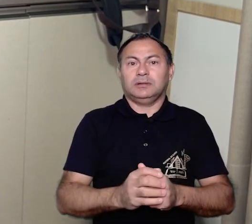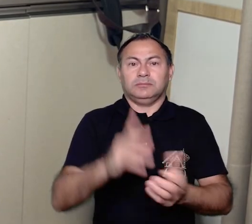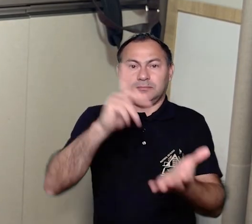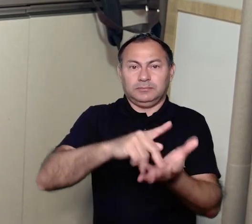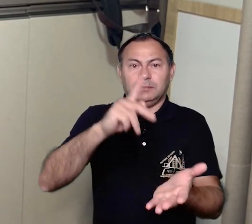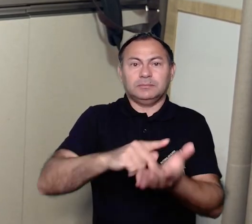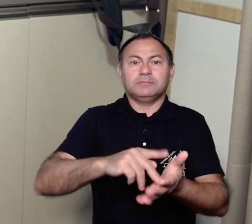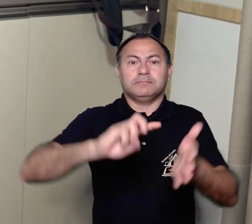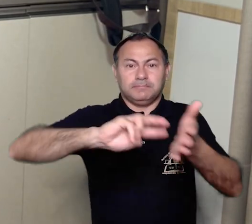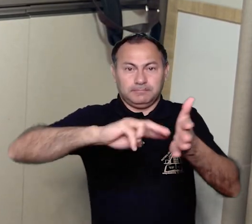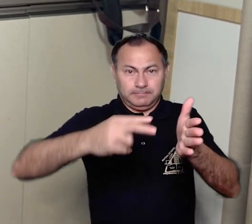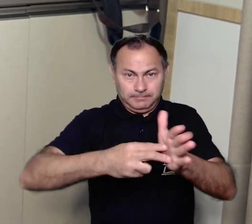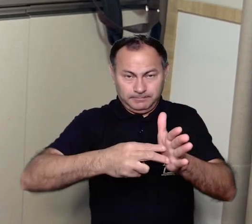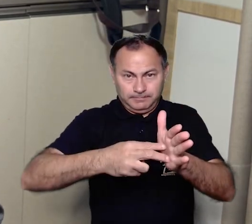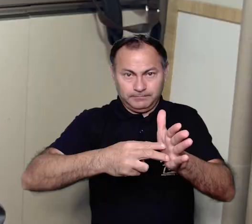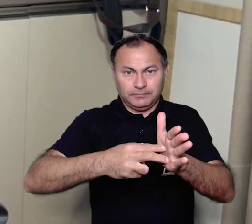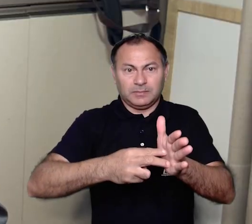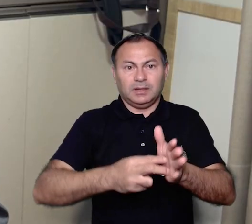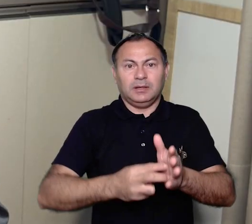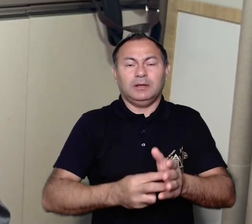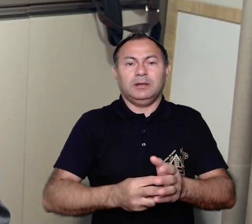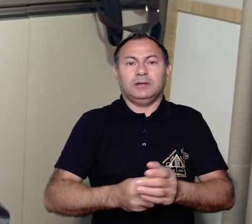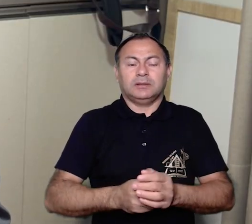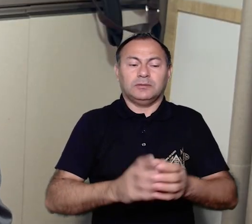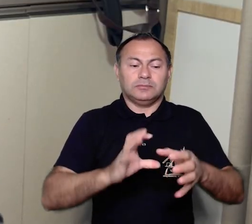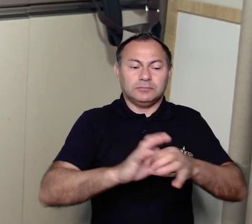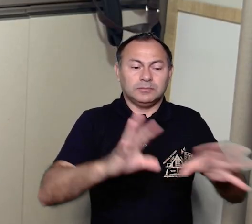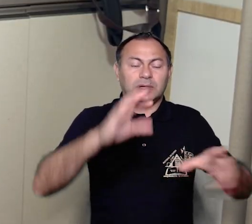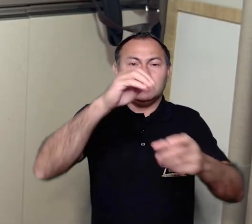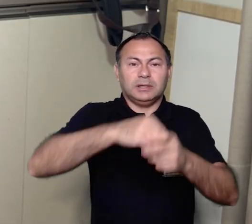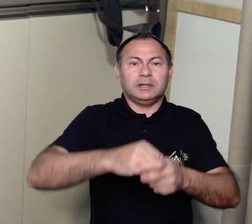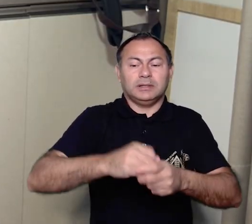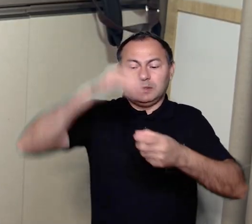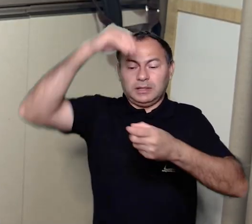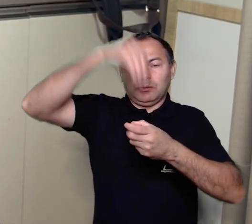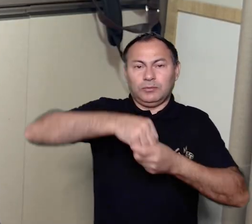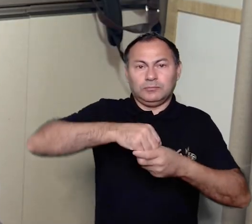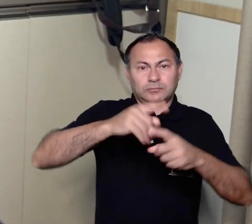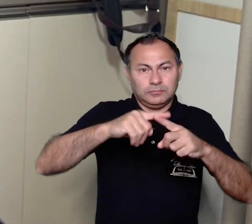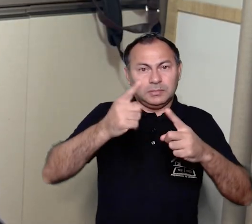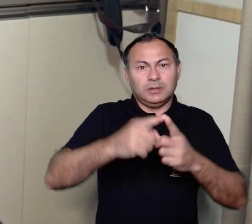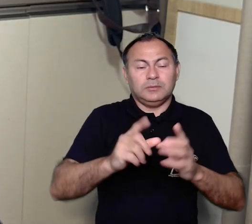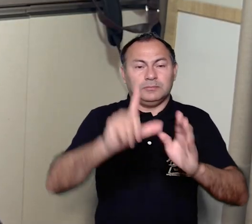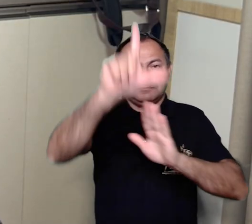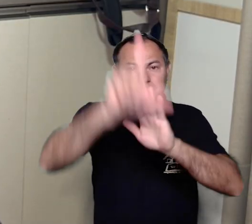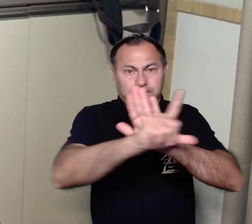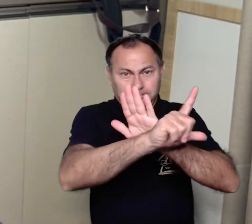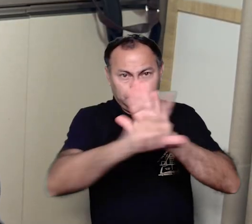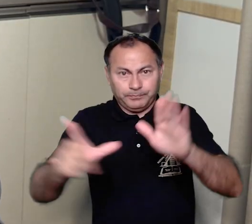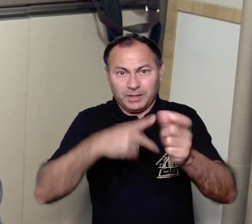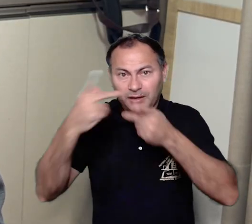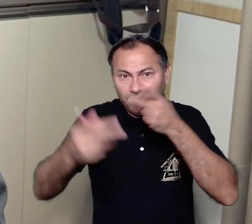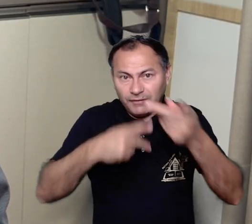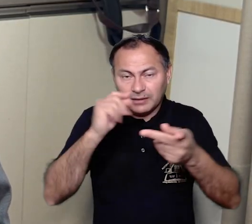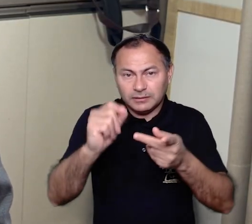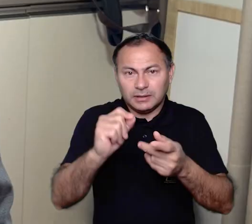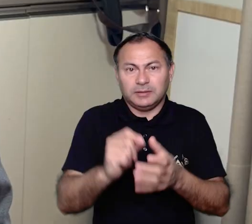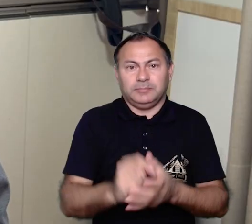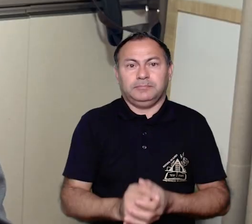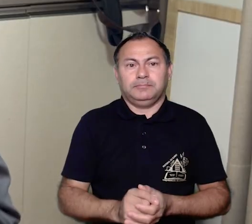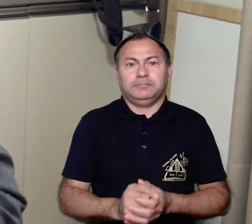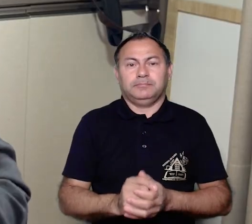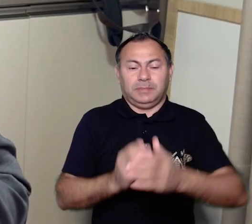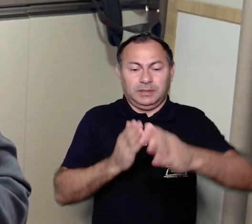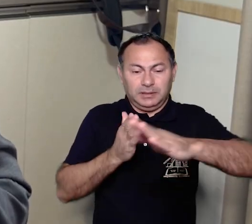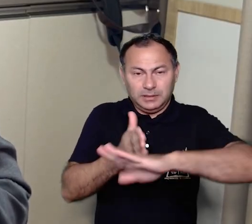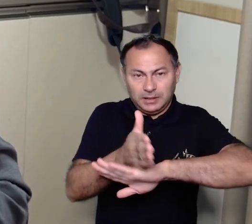do verdadeiro significado que está a uma disposição interior. Os liturgistas dizem